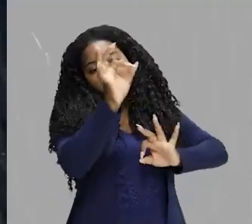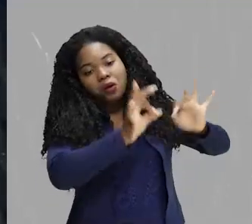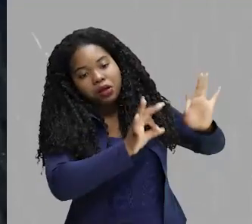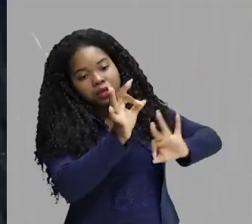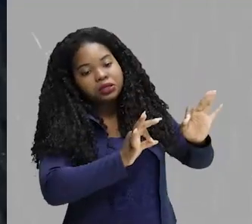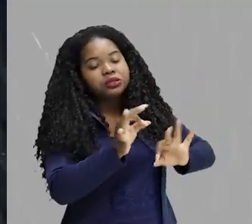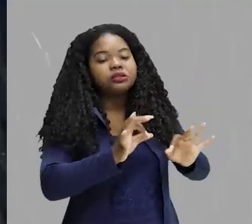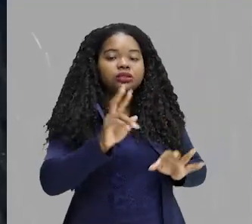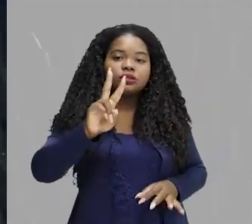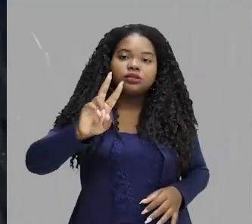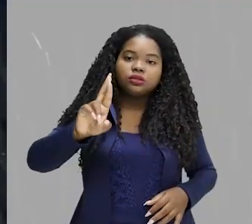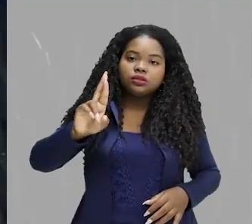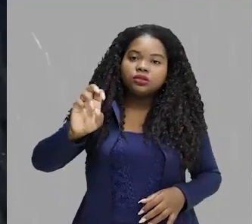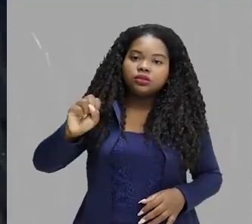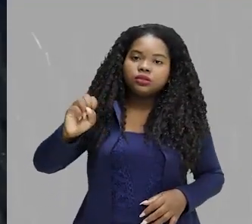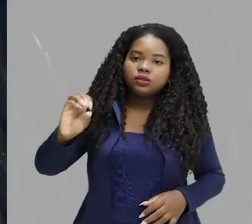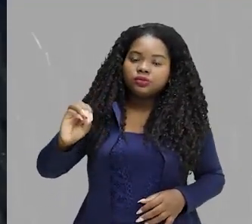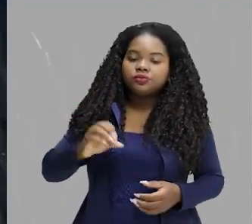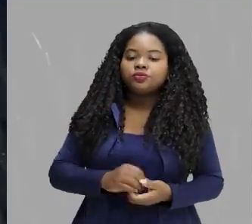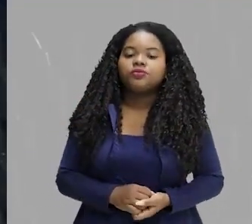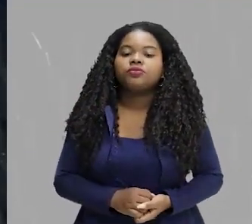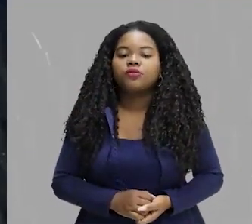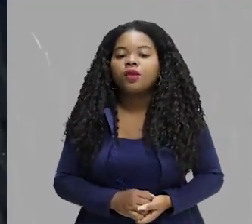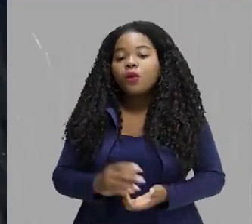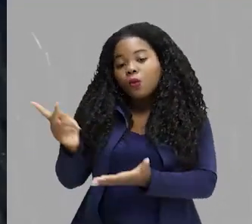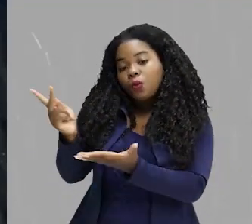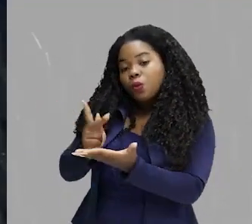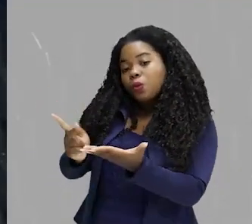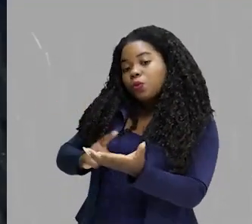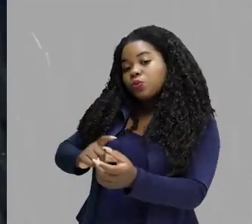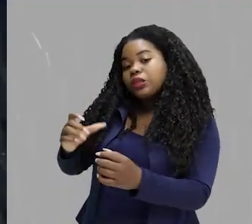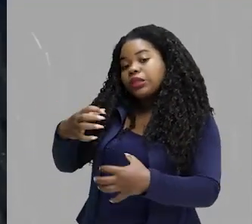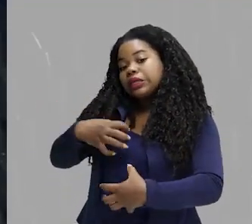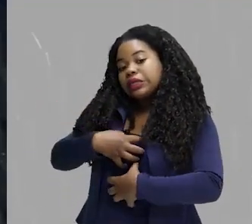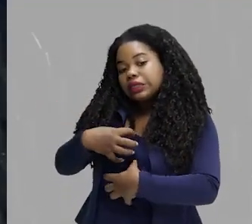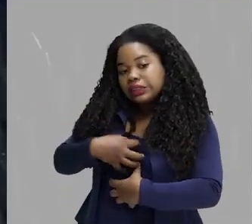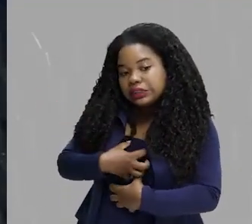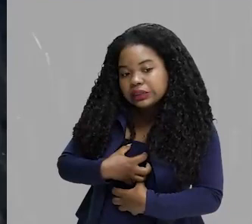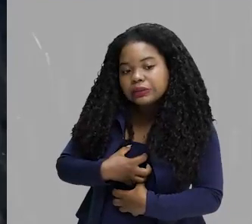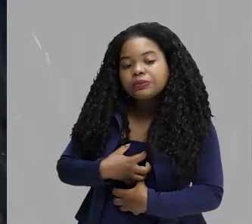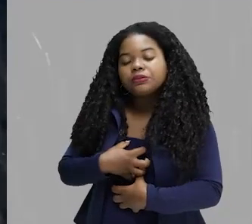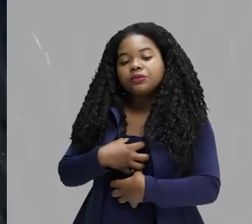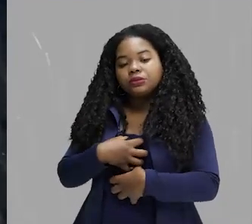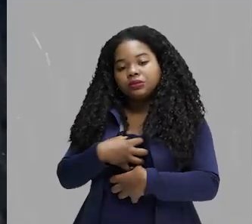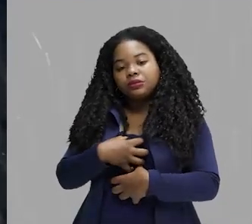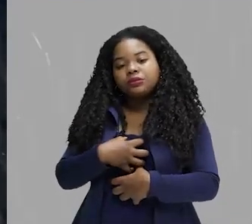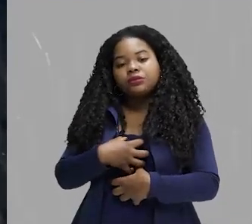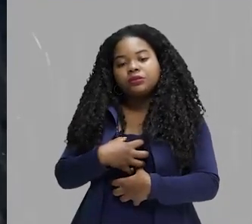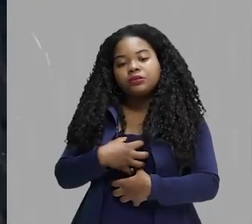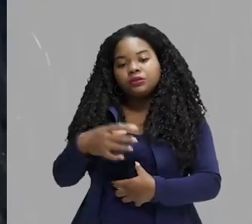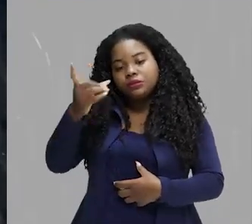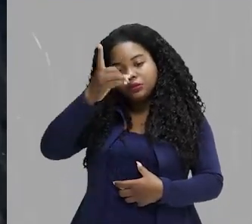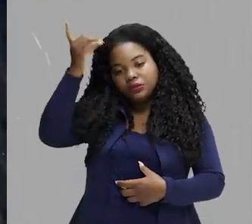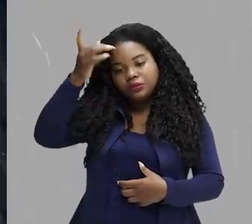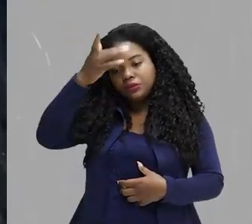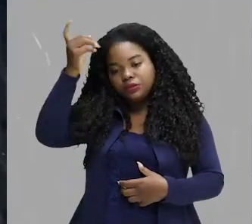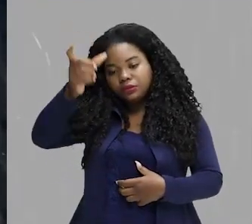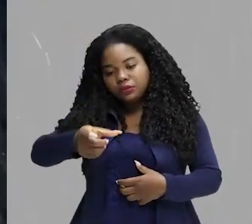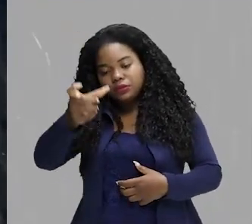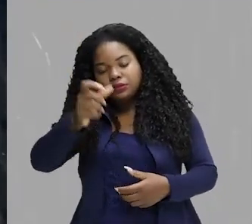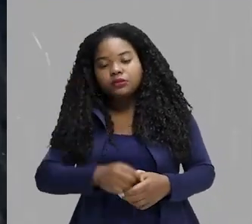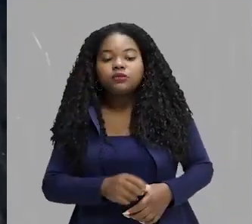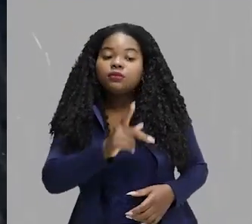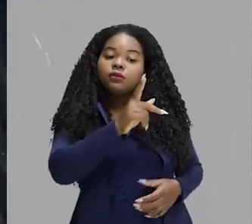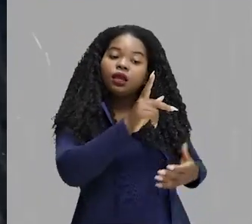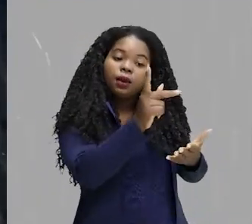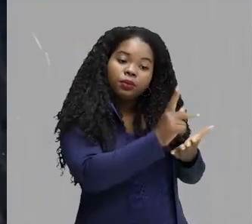em verso. O poema, ele apresenta sentimentos e as ideias do sujeito. A poesia